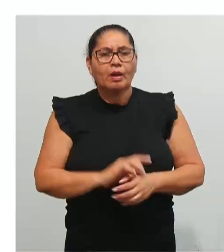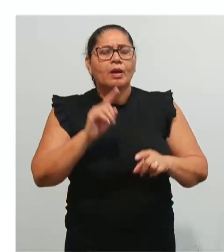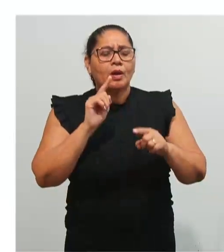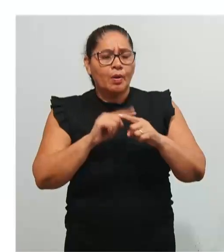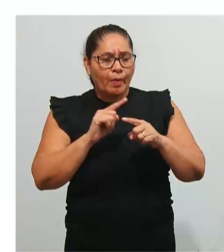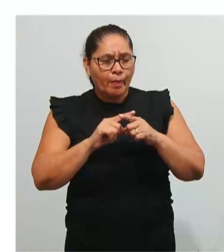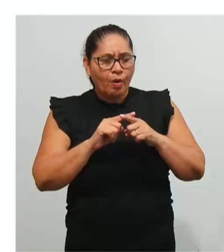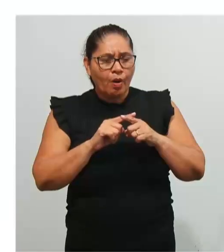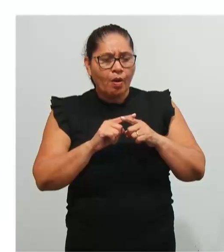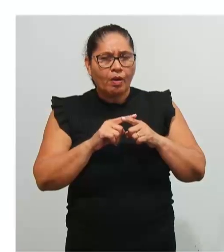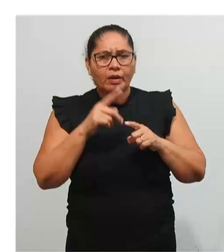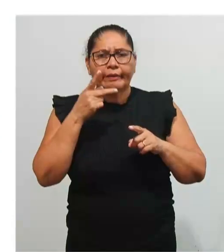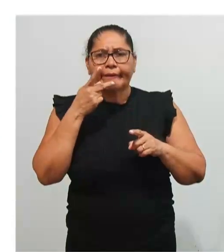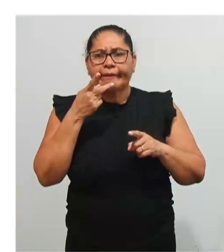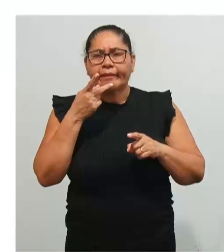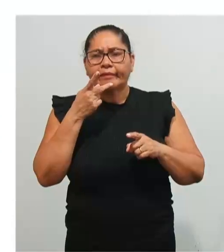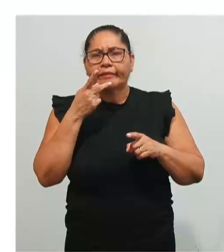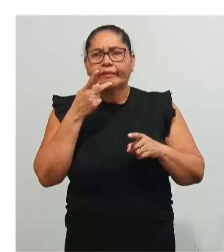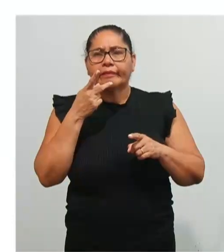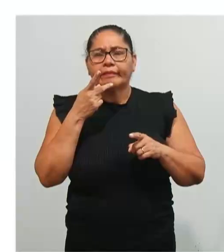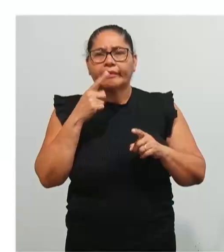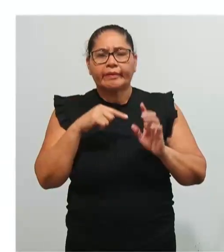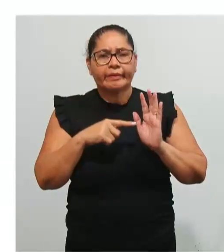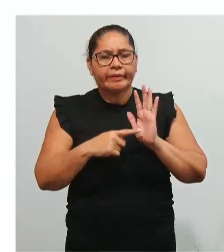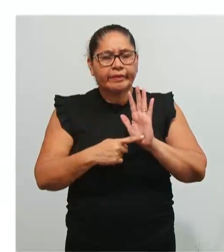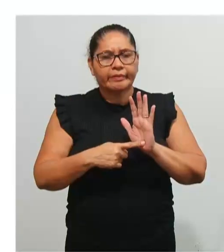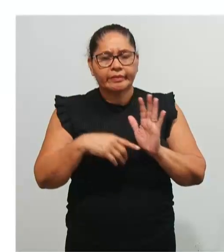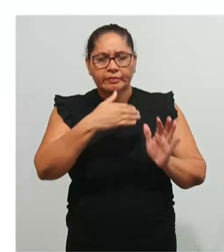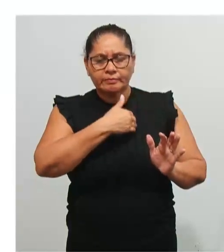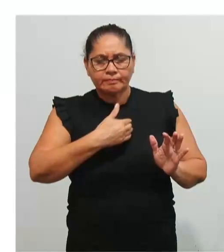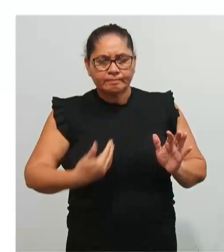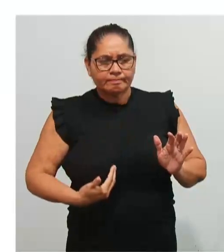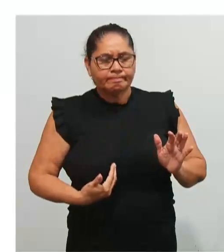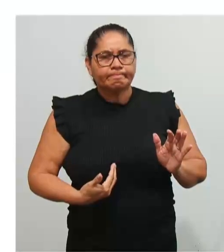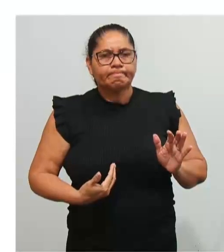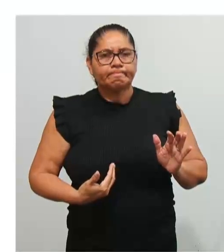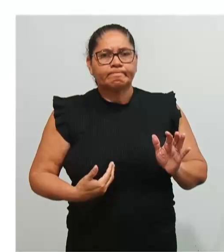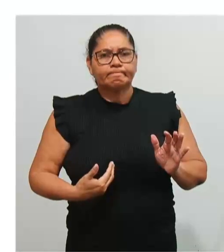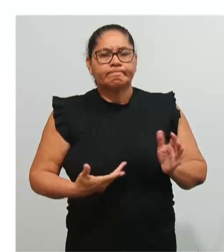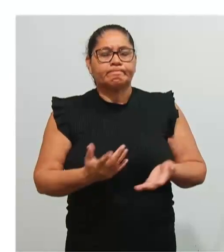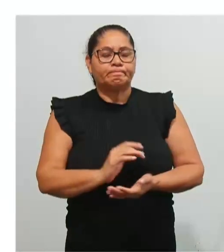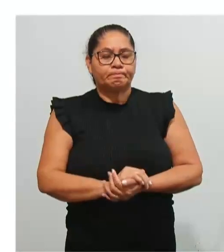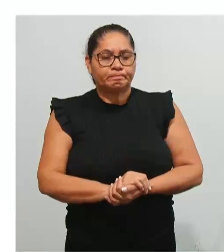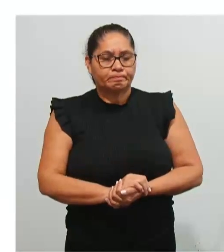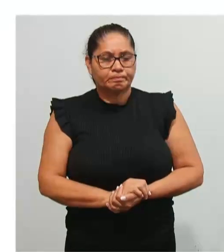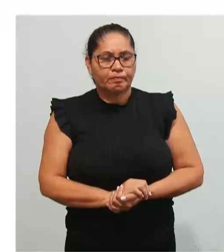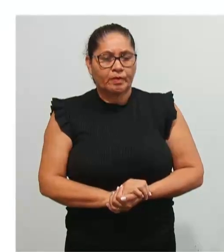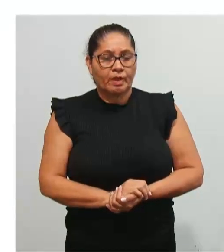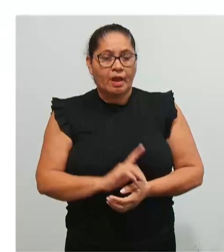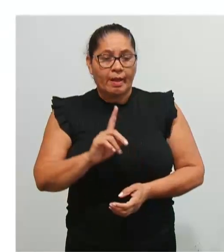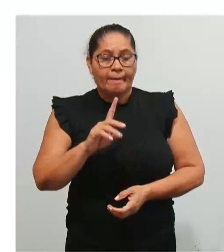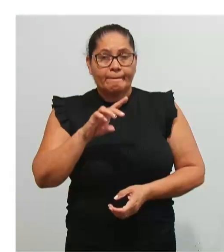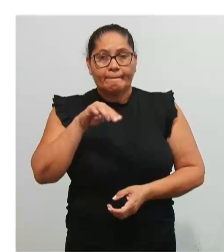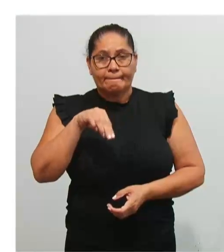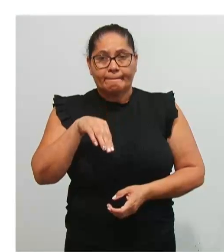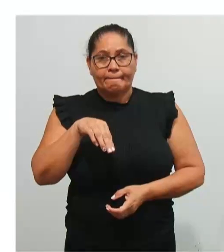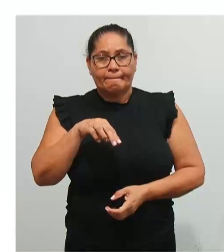oportuno discernir as diferenças entre os termos governança e governabilidade. Para Matias